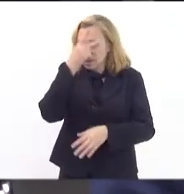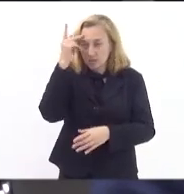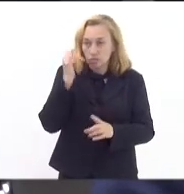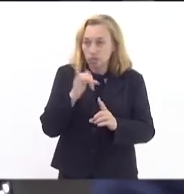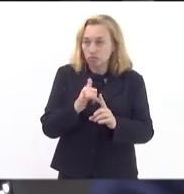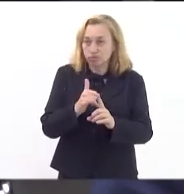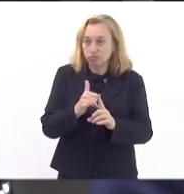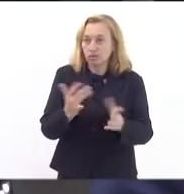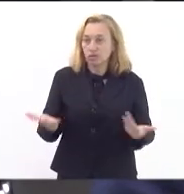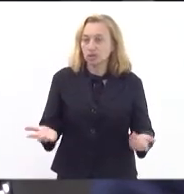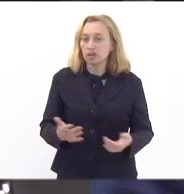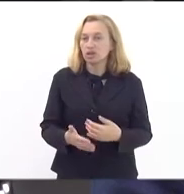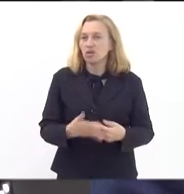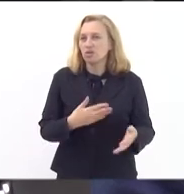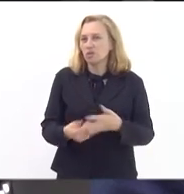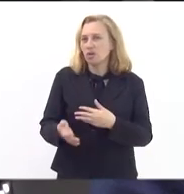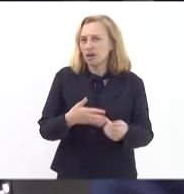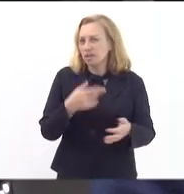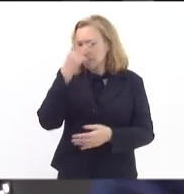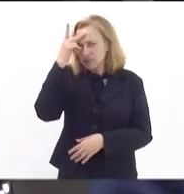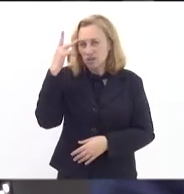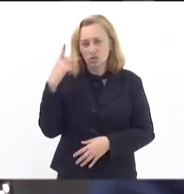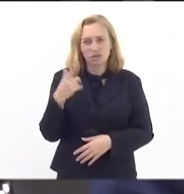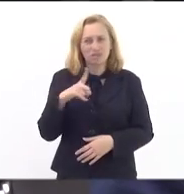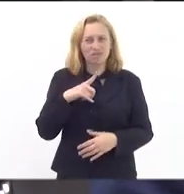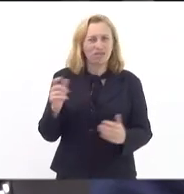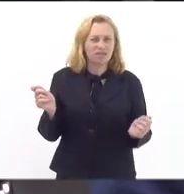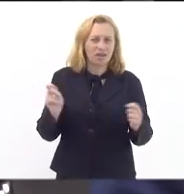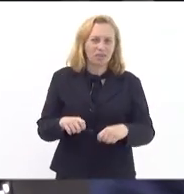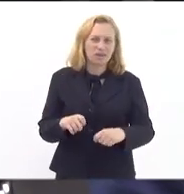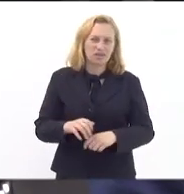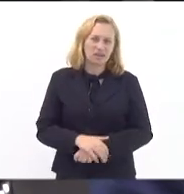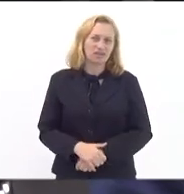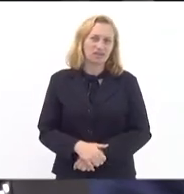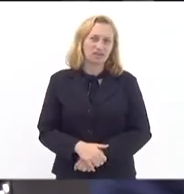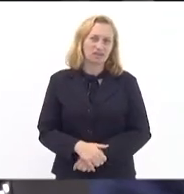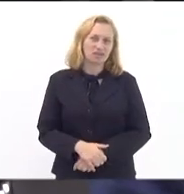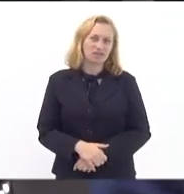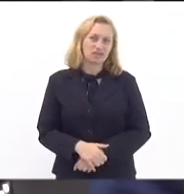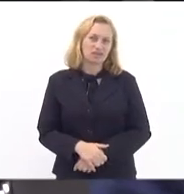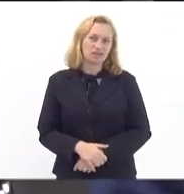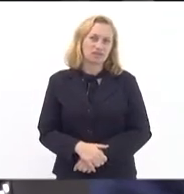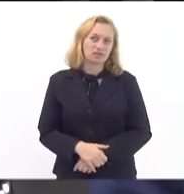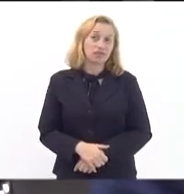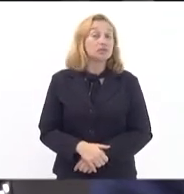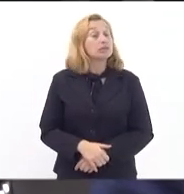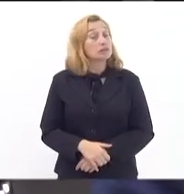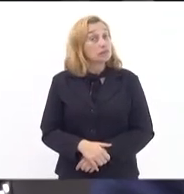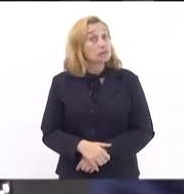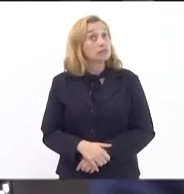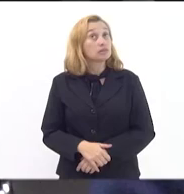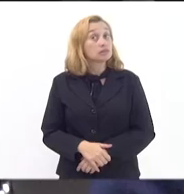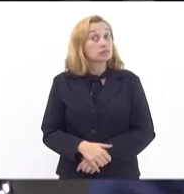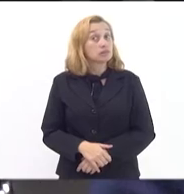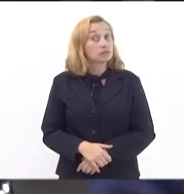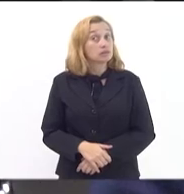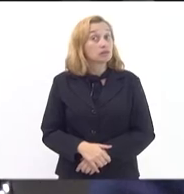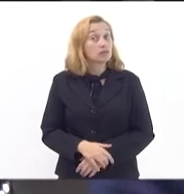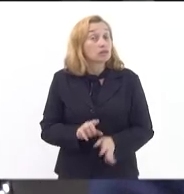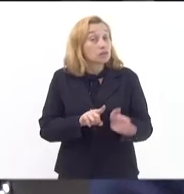não é qualquer um do povo que tem se tem essa capacidade isso é um indicativo